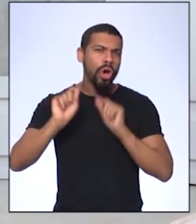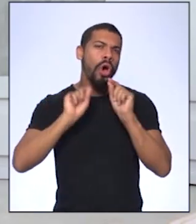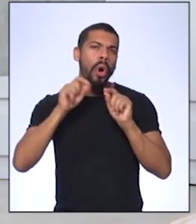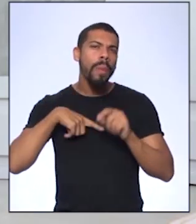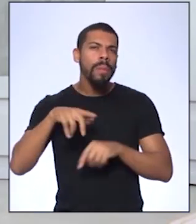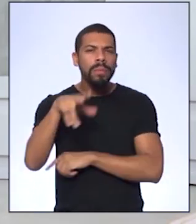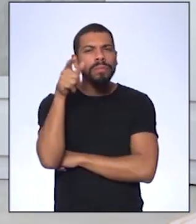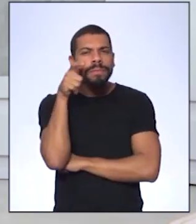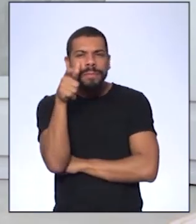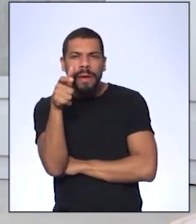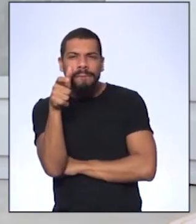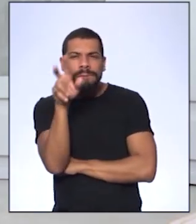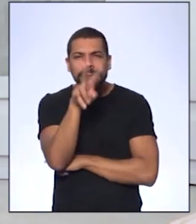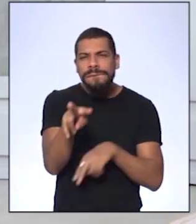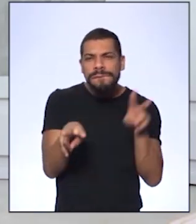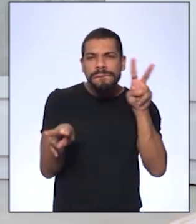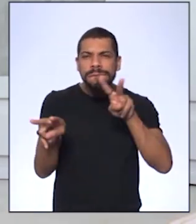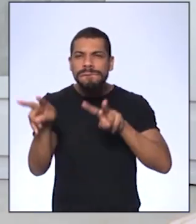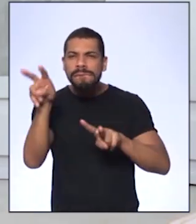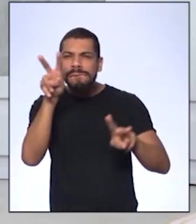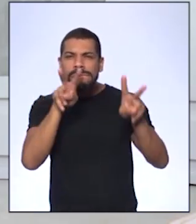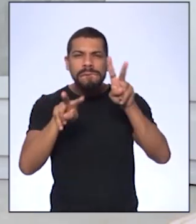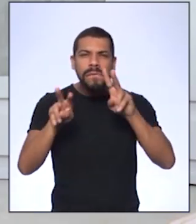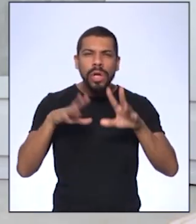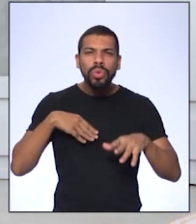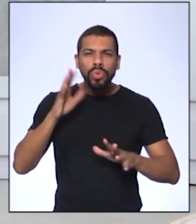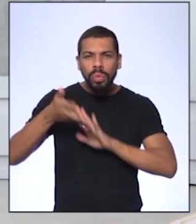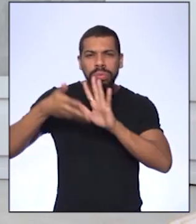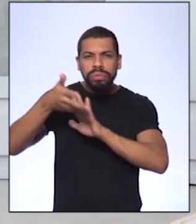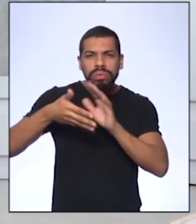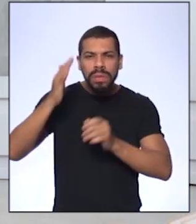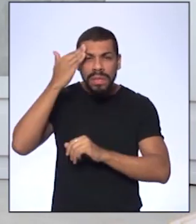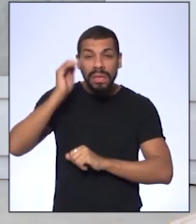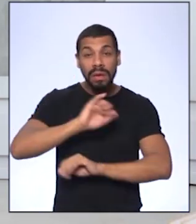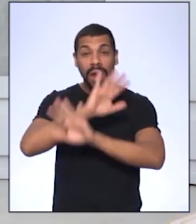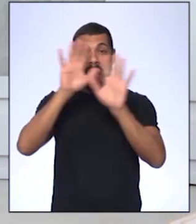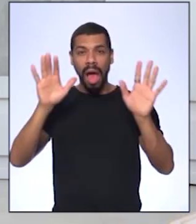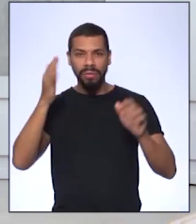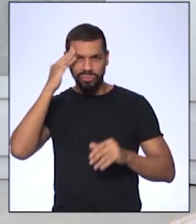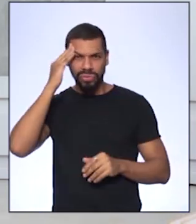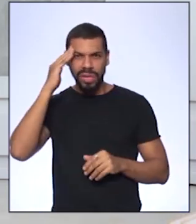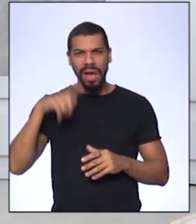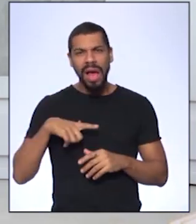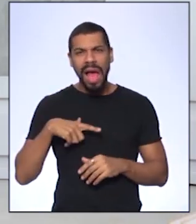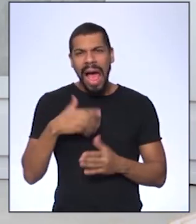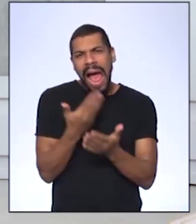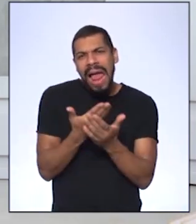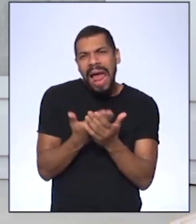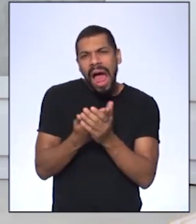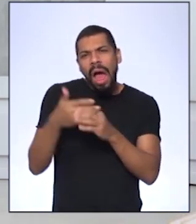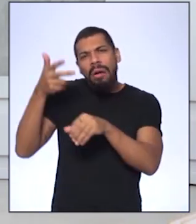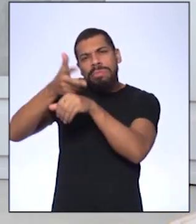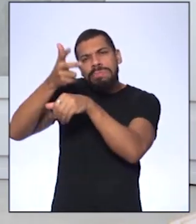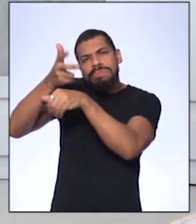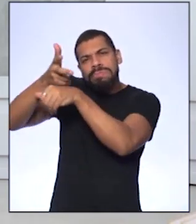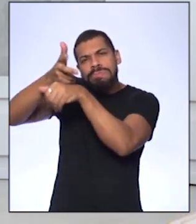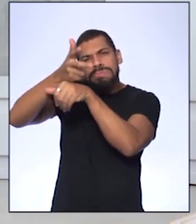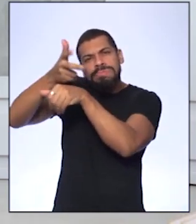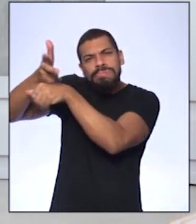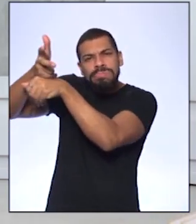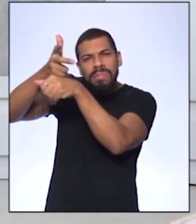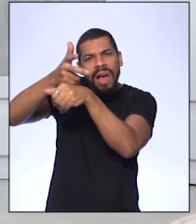me escuta e consegue entender o que eu estou dizendo. Imaginemos que essa aula fosse gravada e